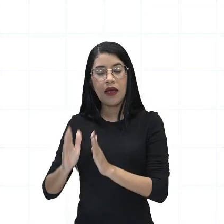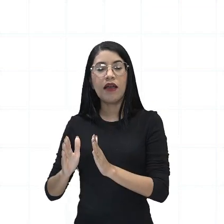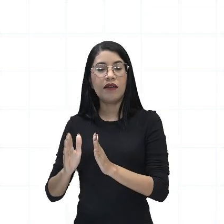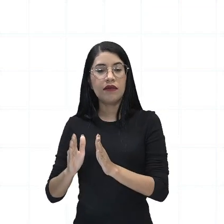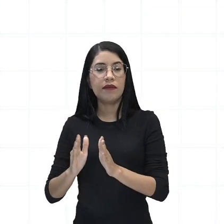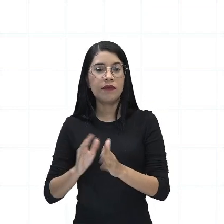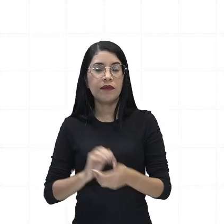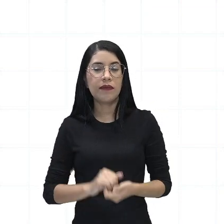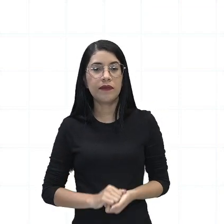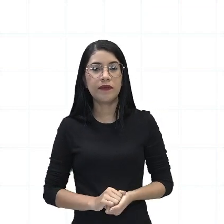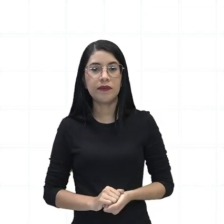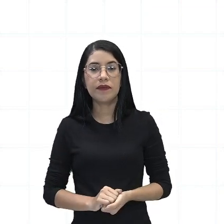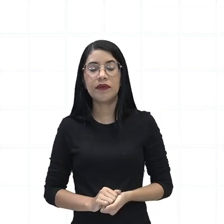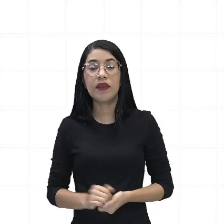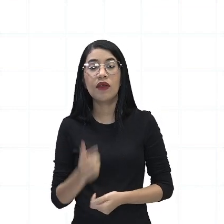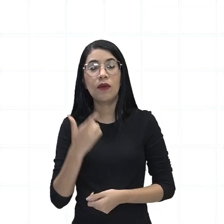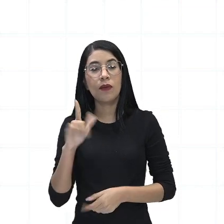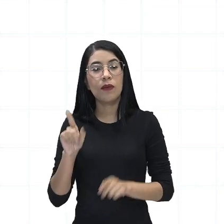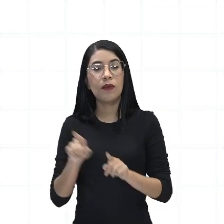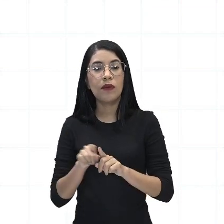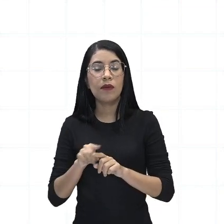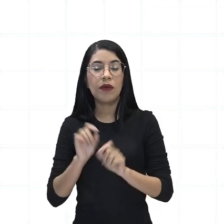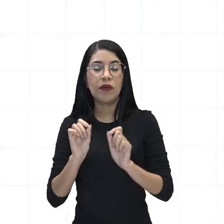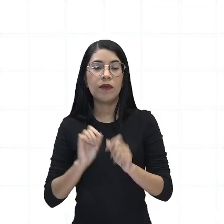cenas. Aí nós temos outro também.